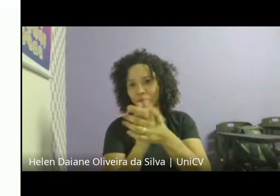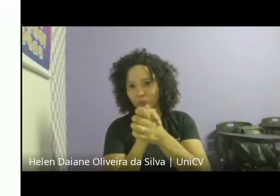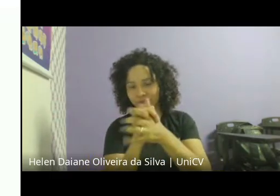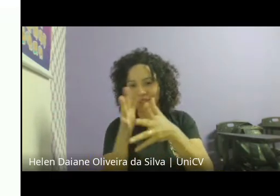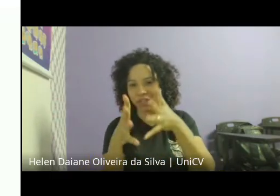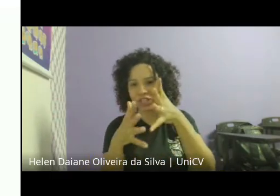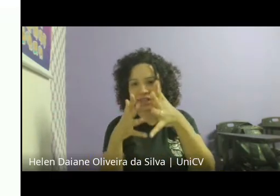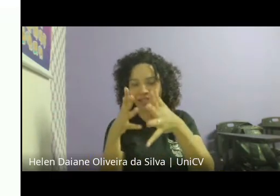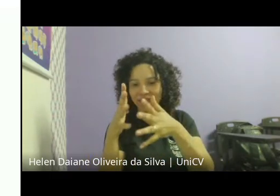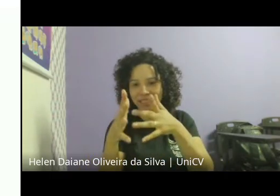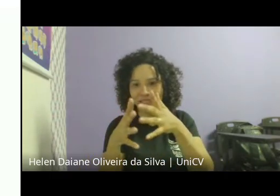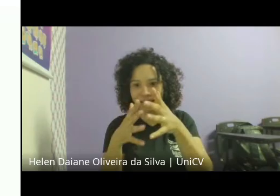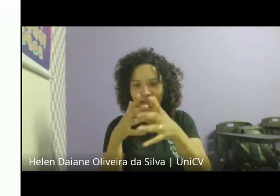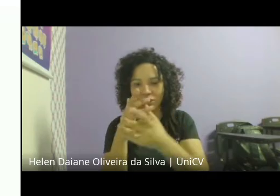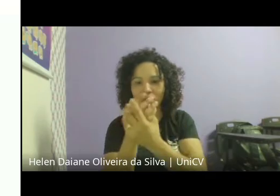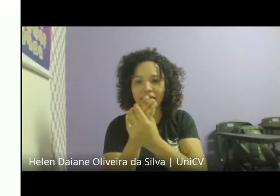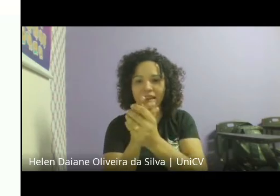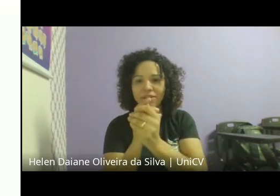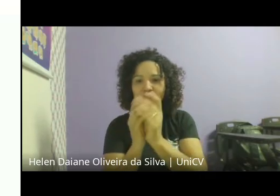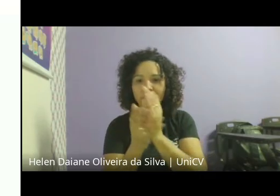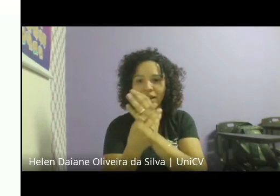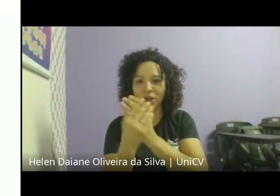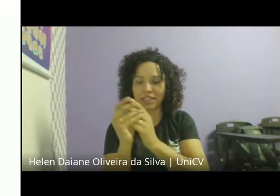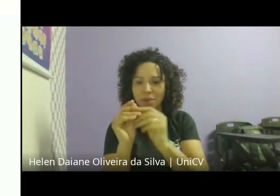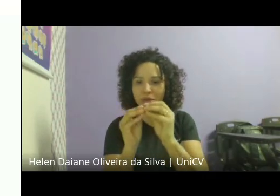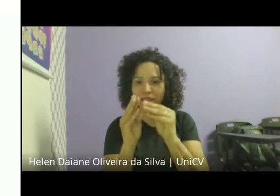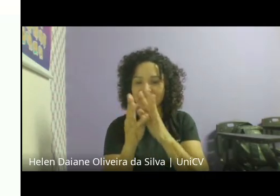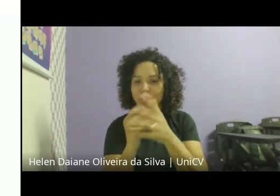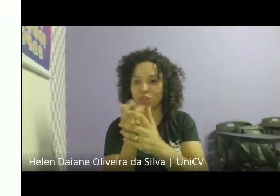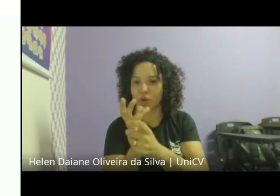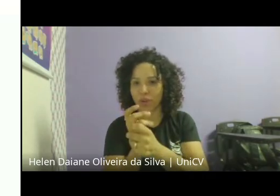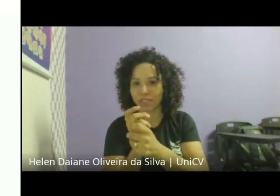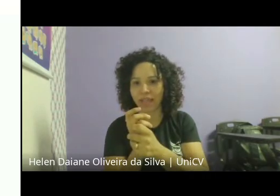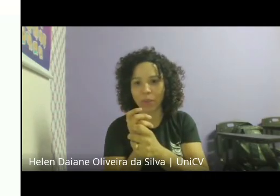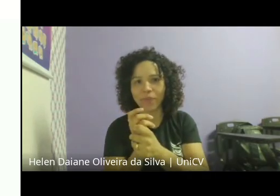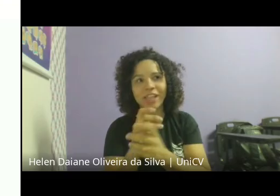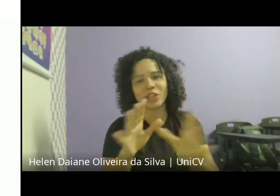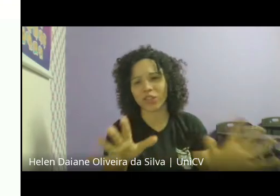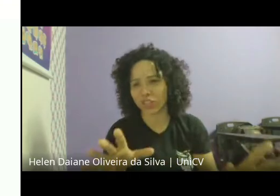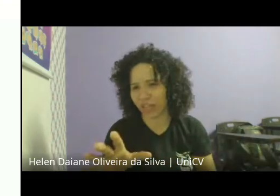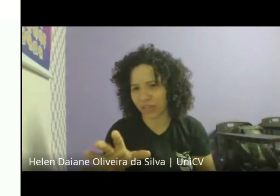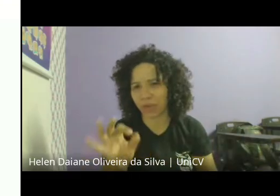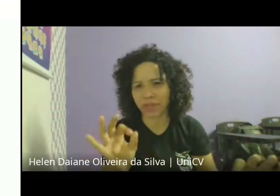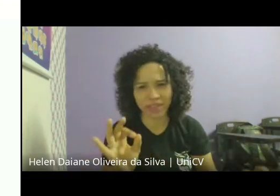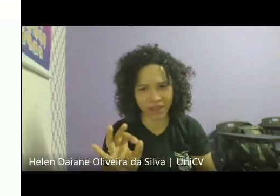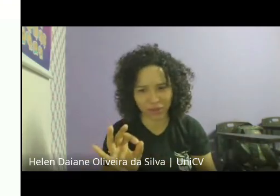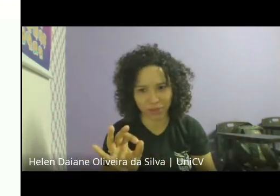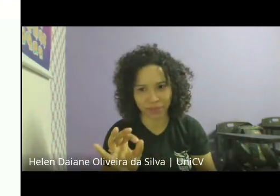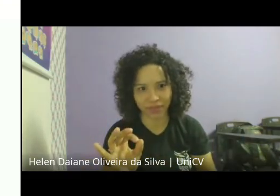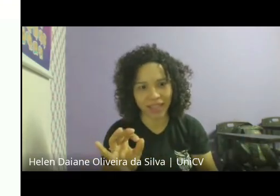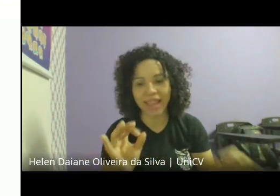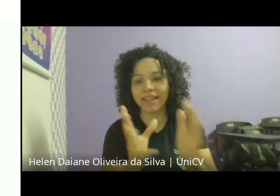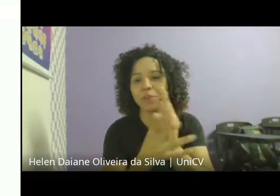mais comum. Então a gente vai sinalizando e ele vai tocando na nossa mão e vai sentindo qual que é o sinal. Só que, gente, é uma coisa